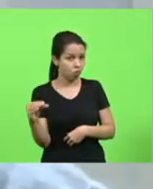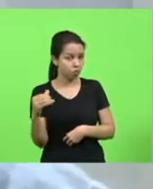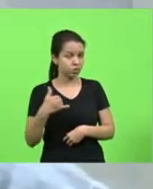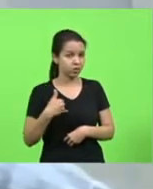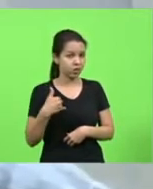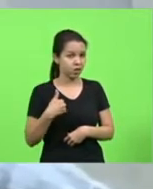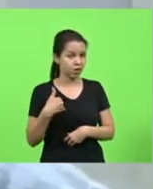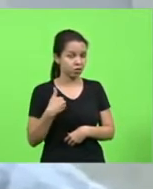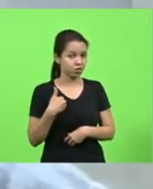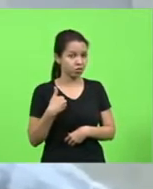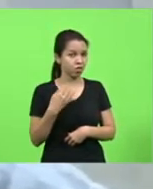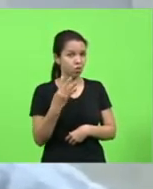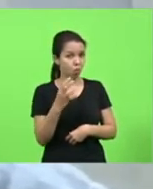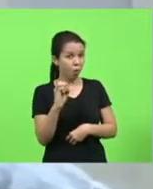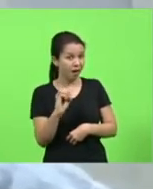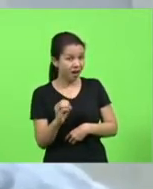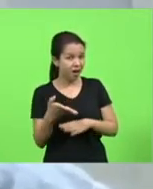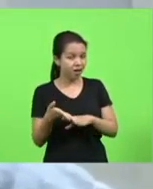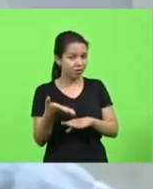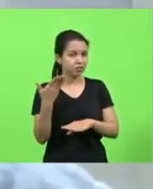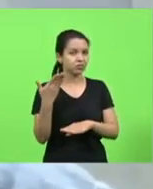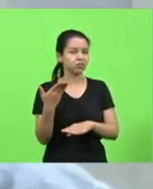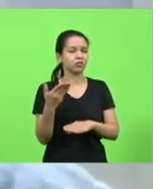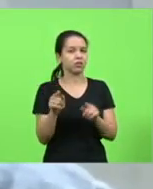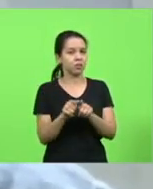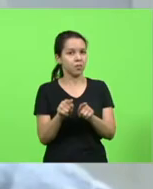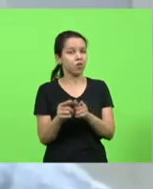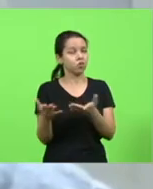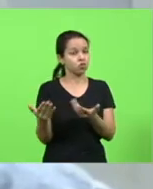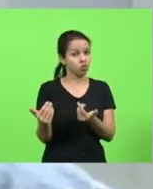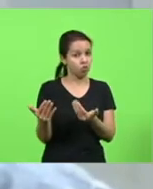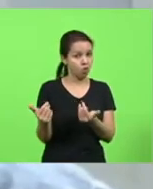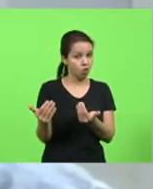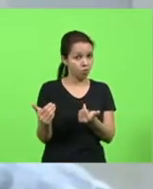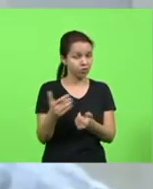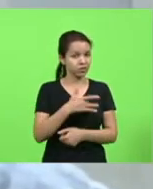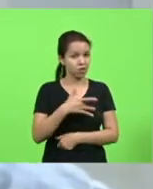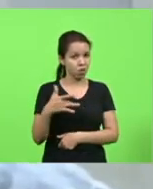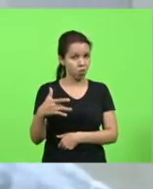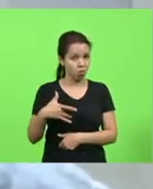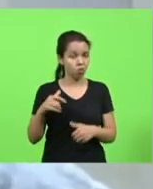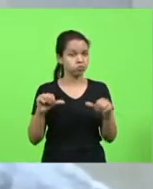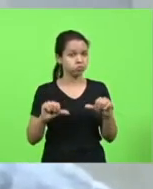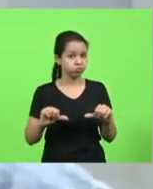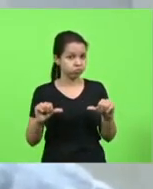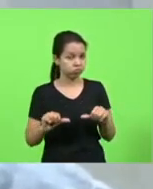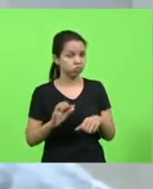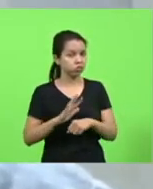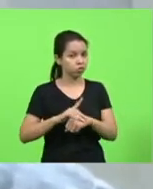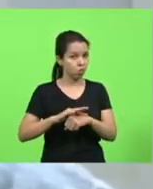mais jovens em condições de saúde mais vulneráveis, com doenças